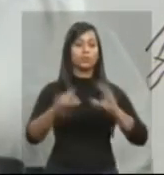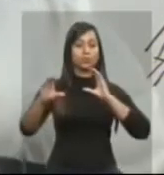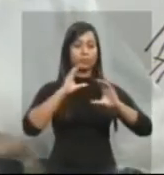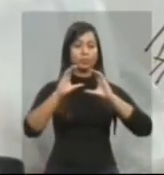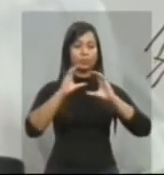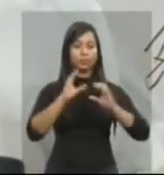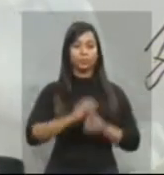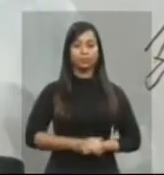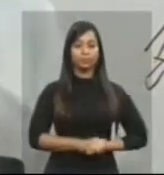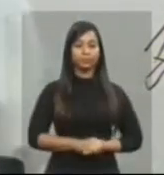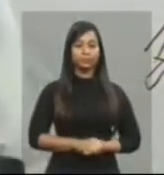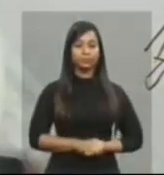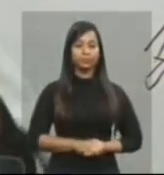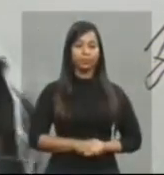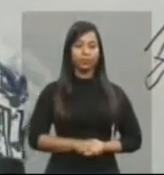cantando.